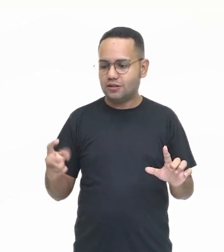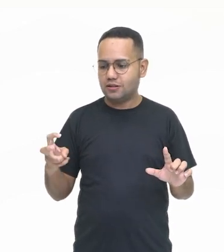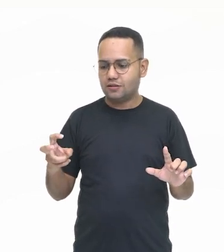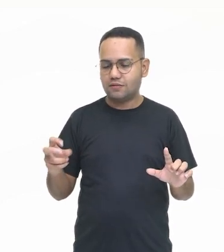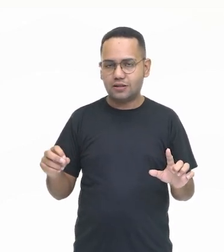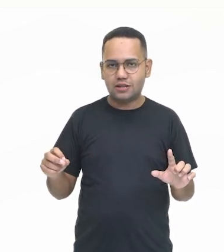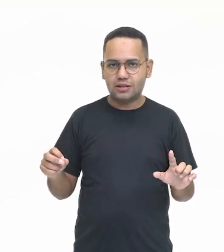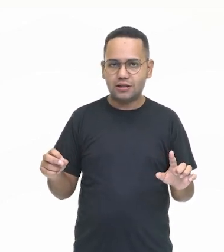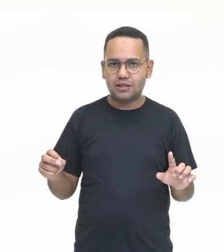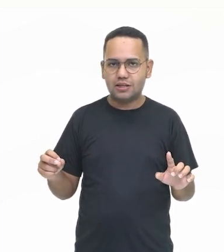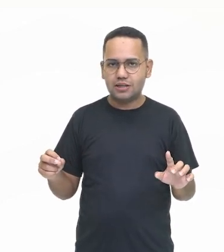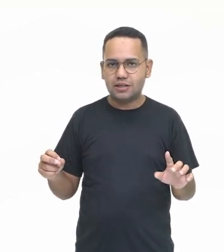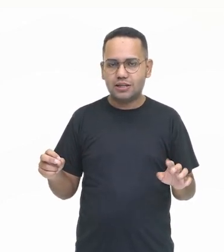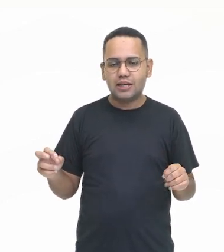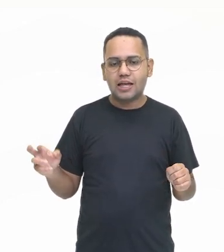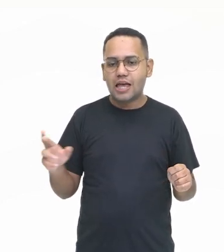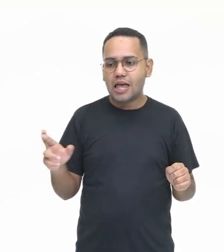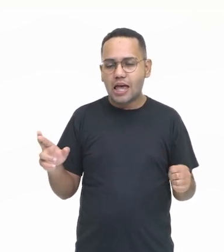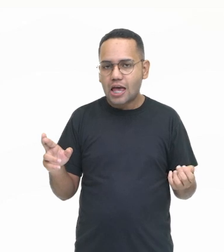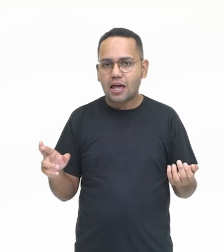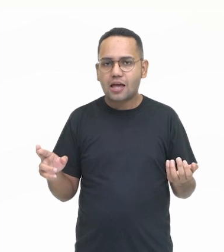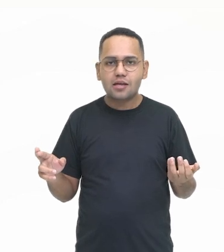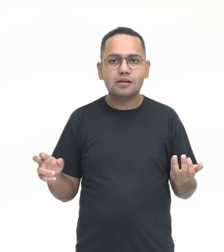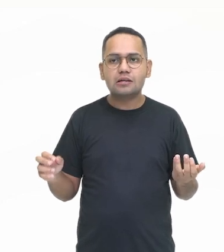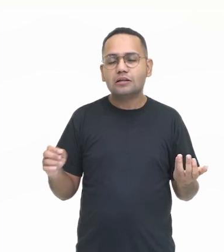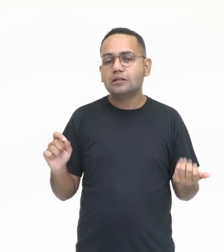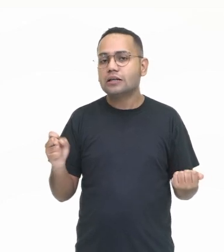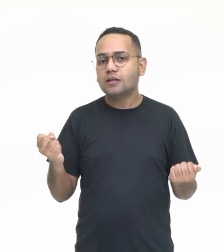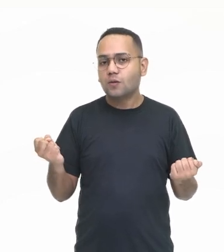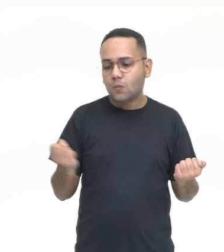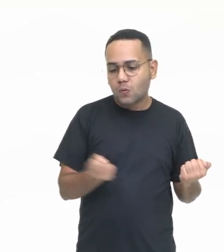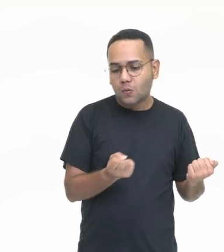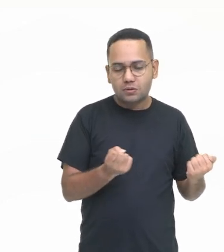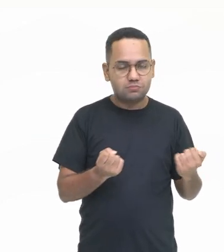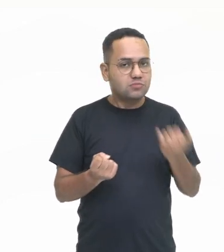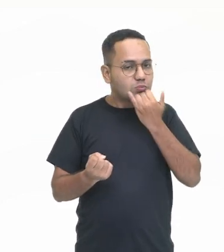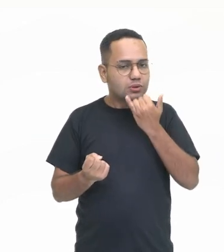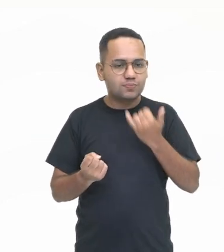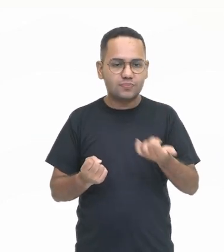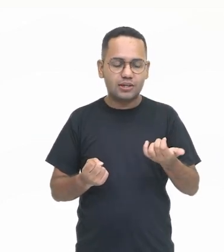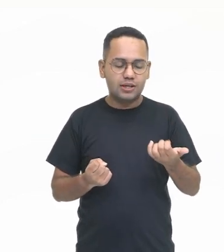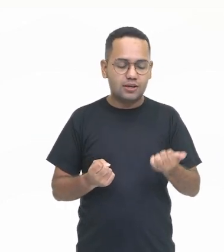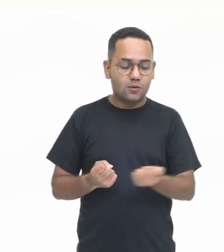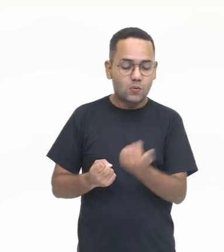R$250 de litros de tucupi. Então,